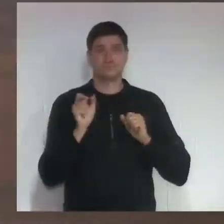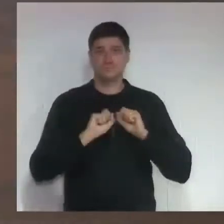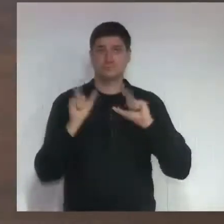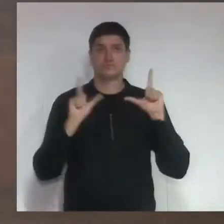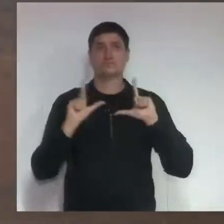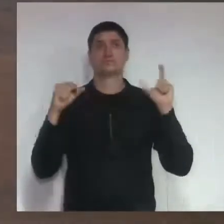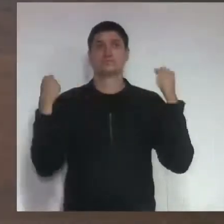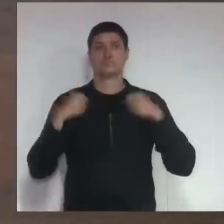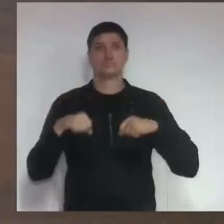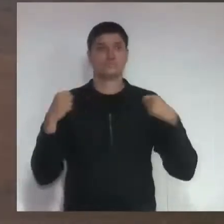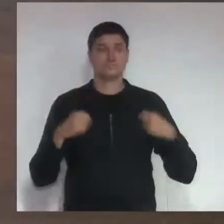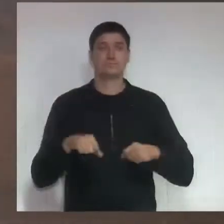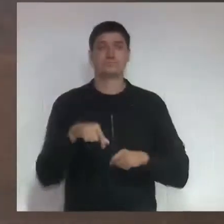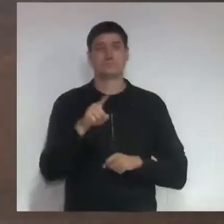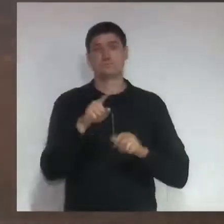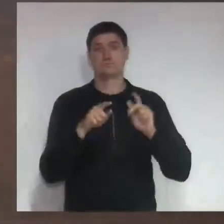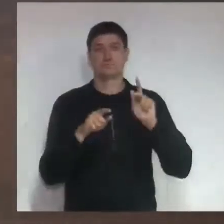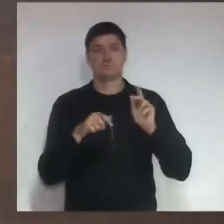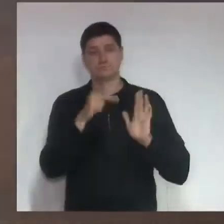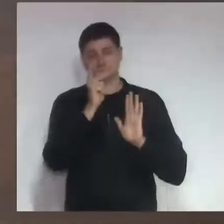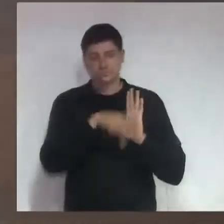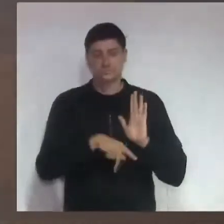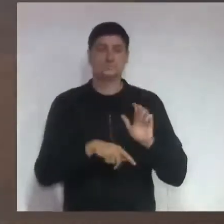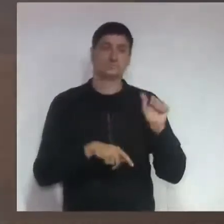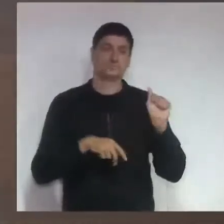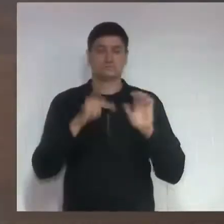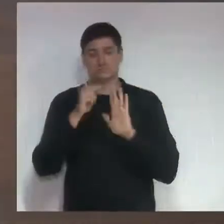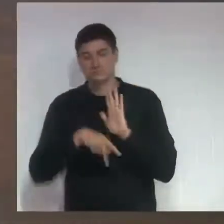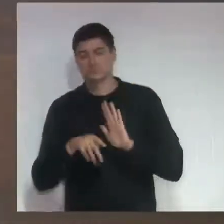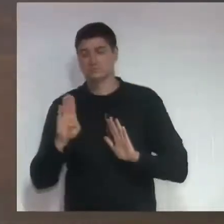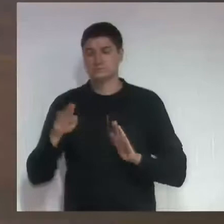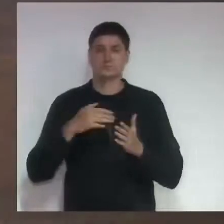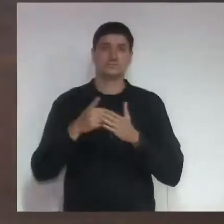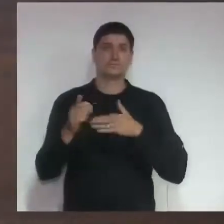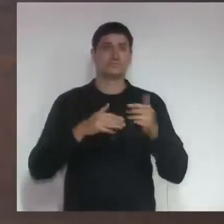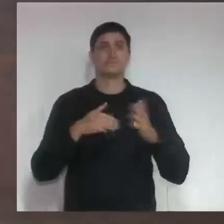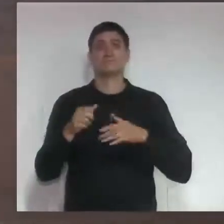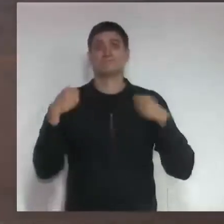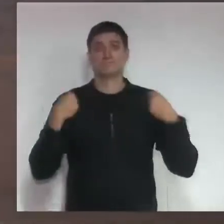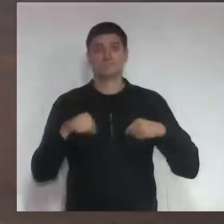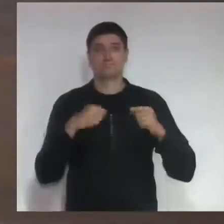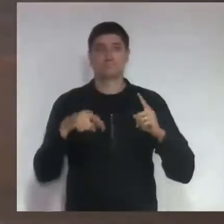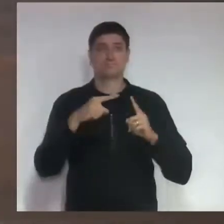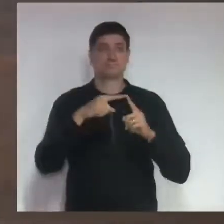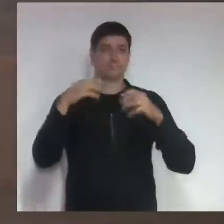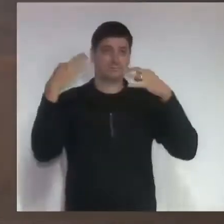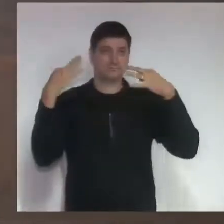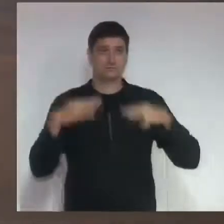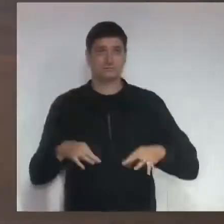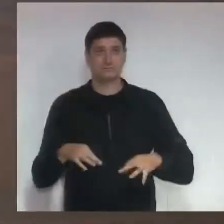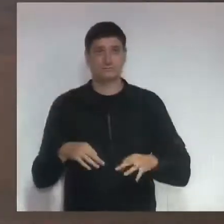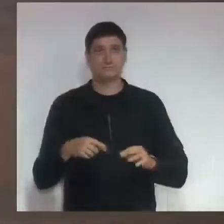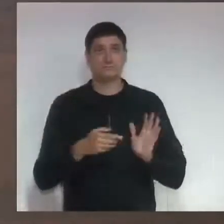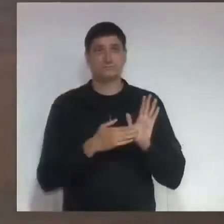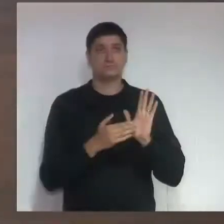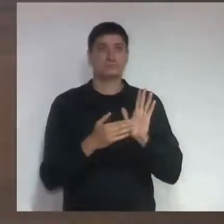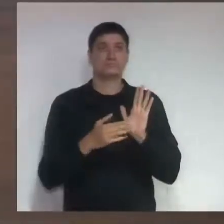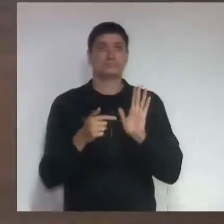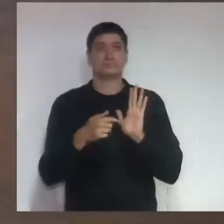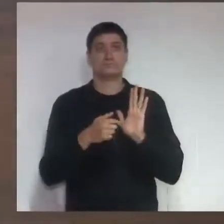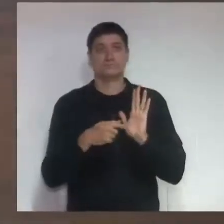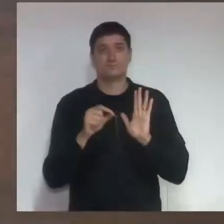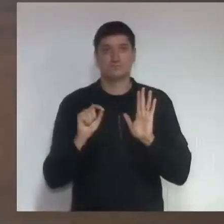projeto A ou projeto B, a gente deixa de atingir aquilo que é o essencial. O que eu trouxe para a gente refletir como essencial?